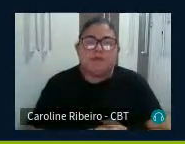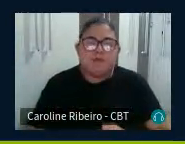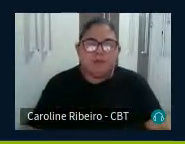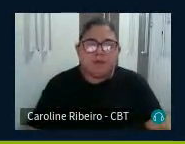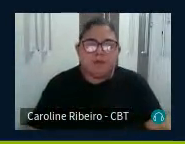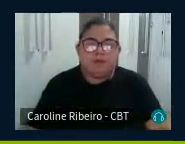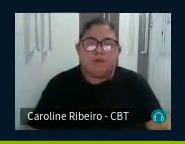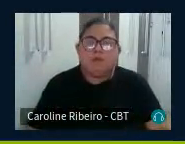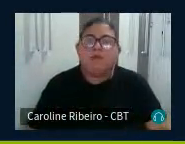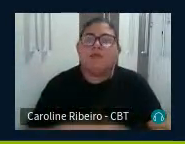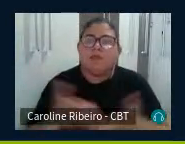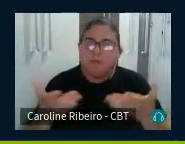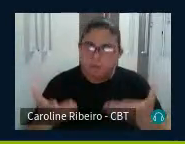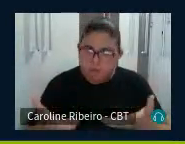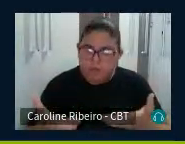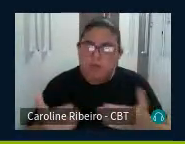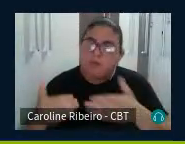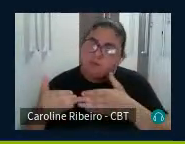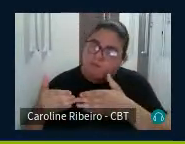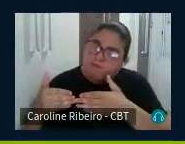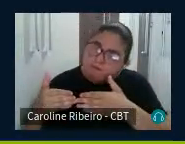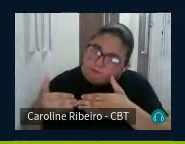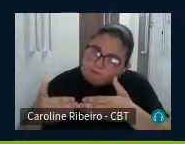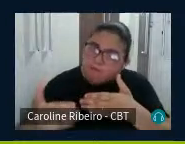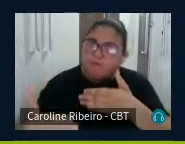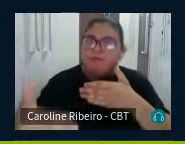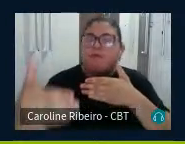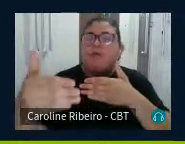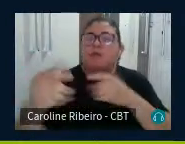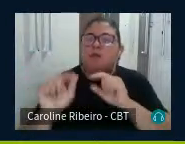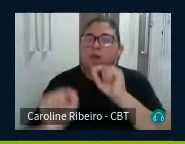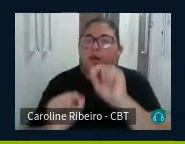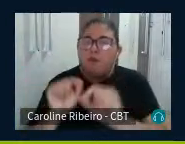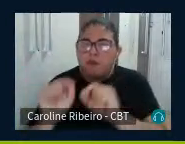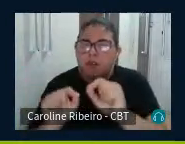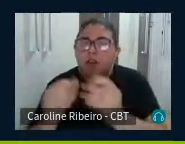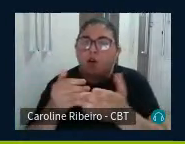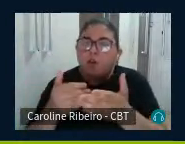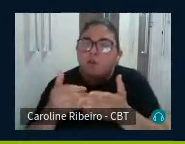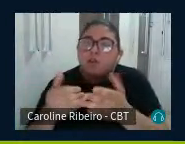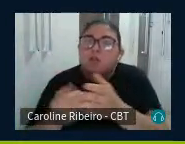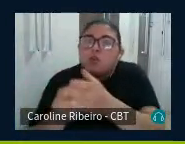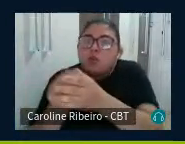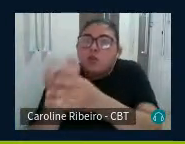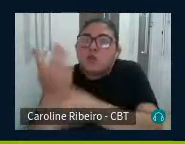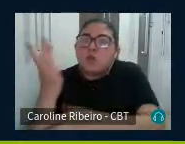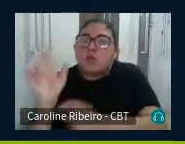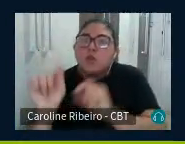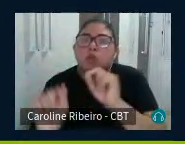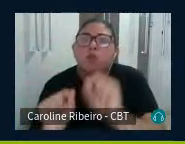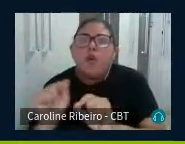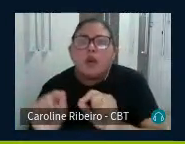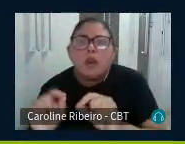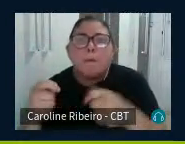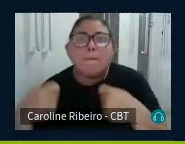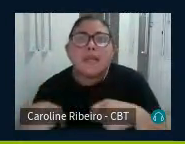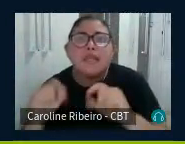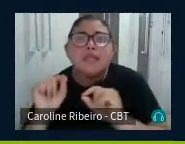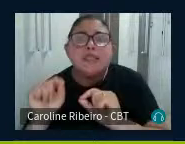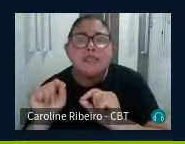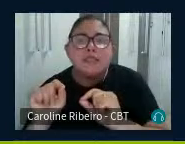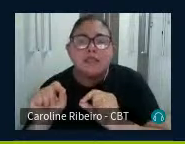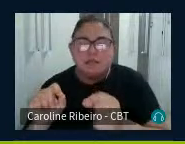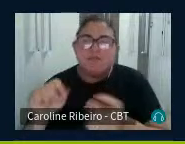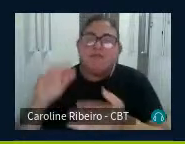E aí foi a partir desse período que começou a surgir aí a necessidade do profissional de Libras,